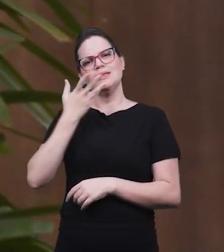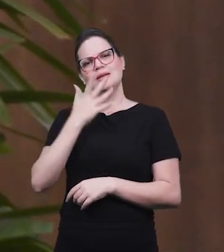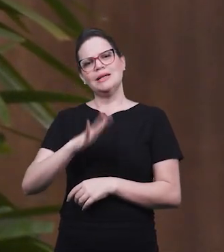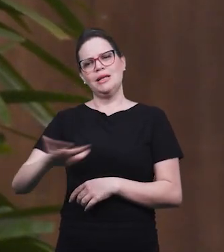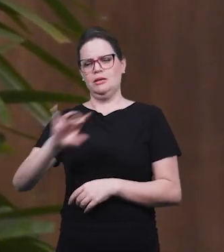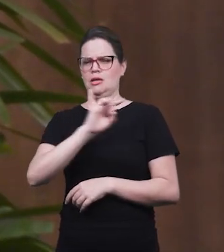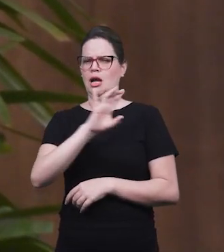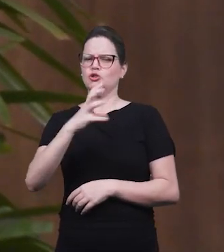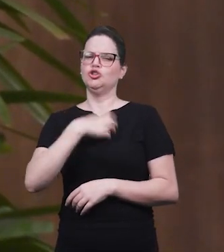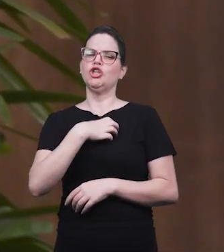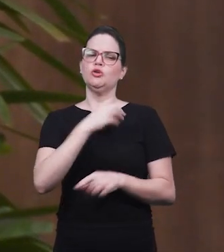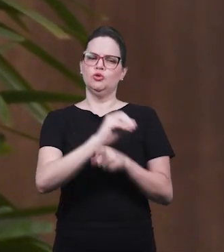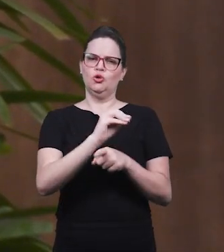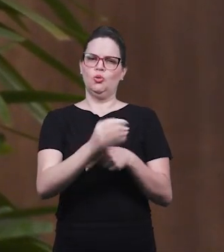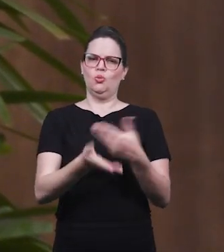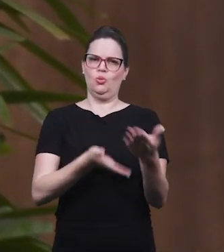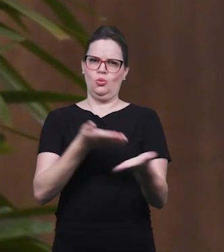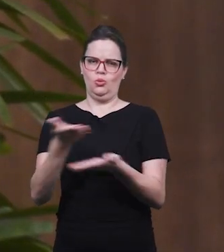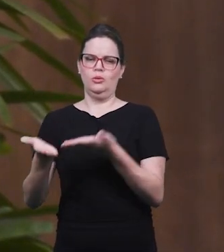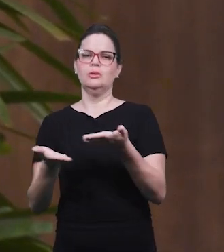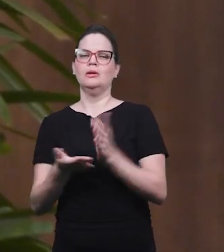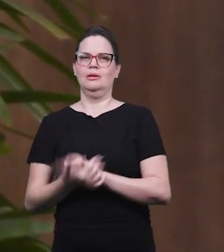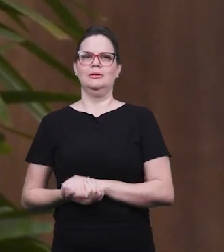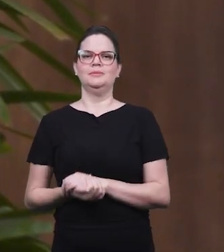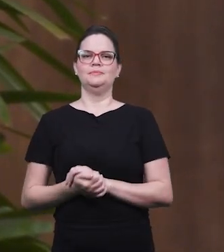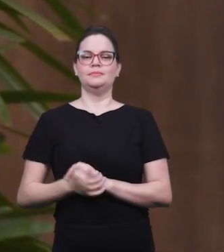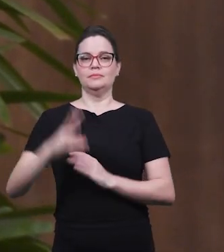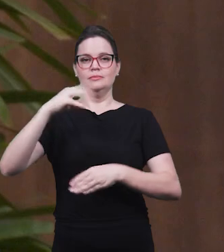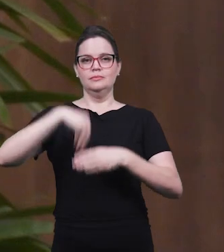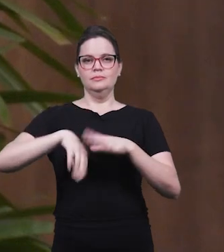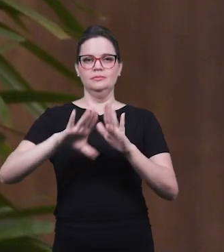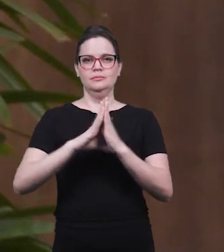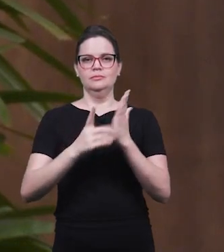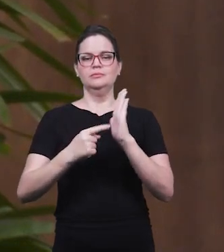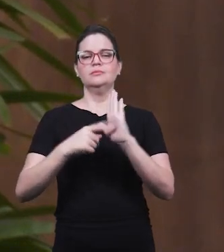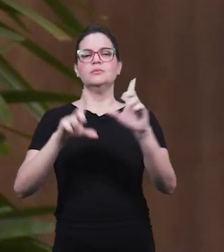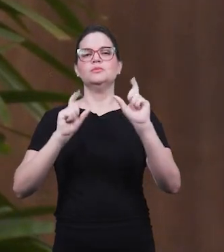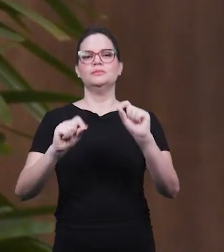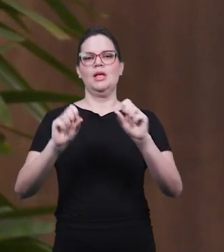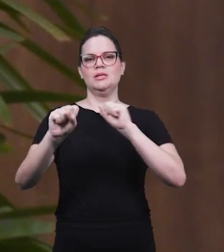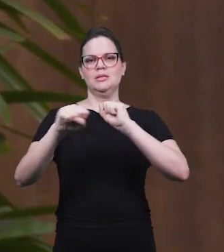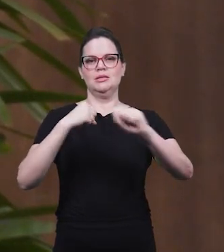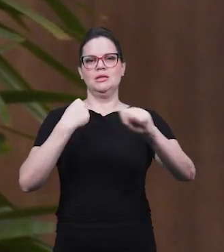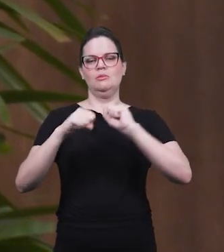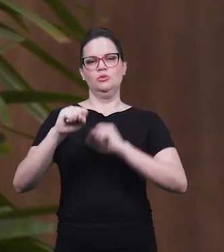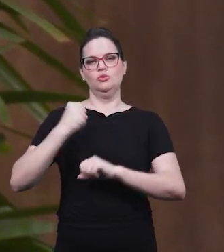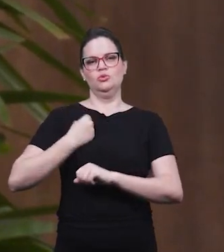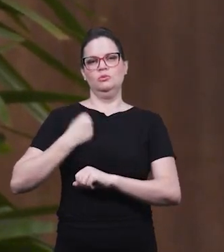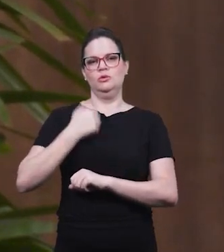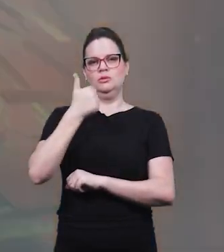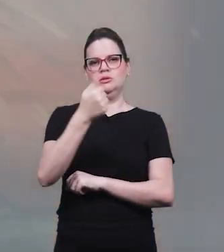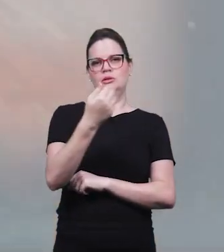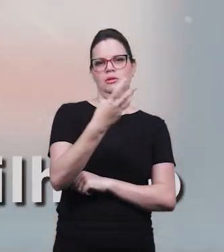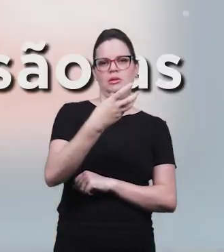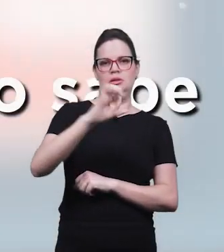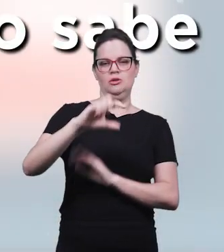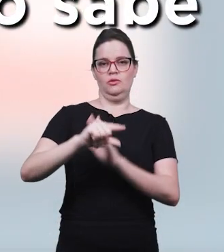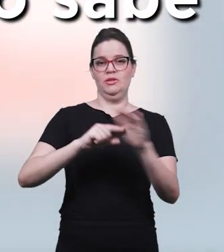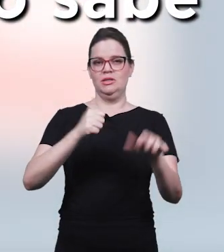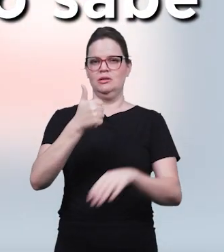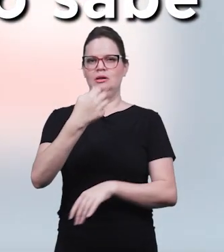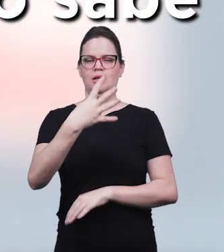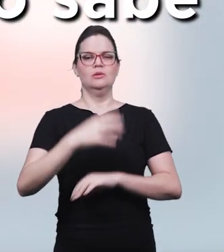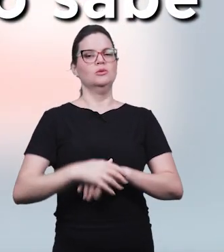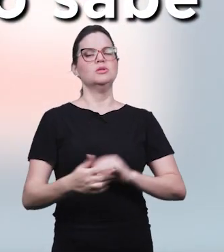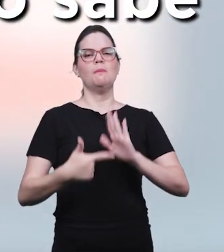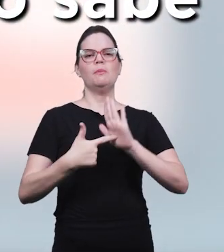única, especial de Deus. Na palavra do Senhor, em Salmo 139:14, nos diz assim: "E eu